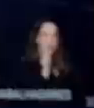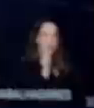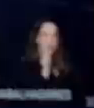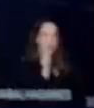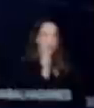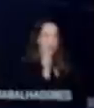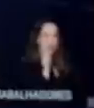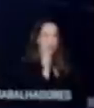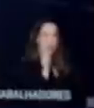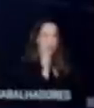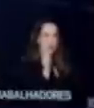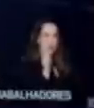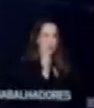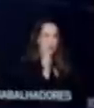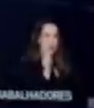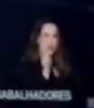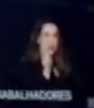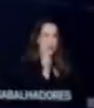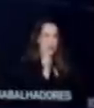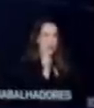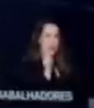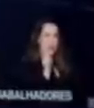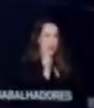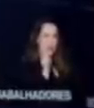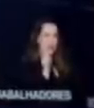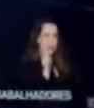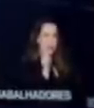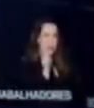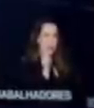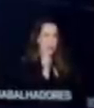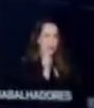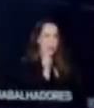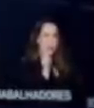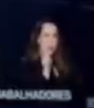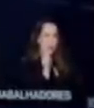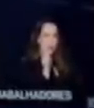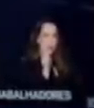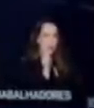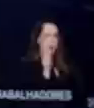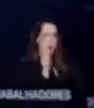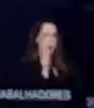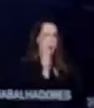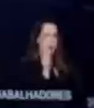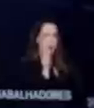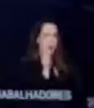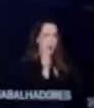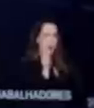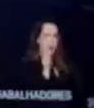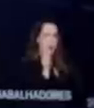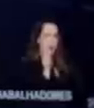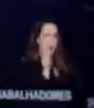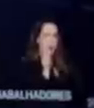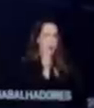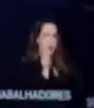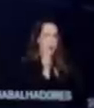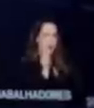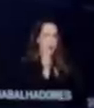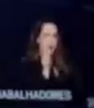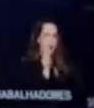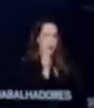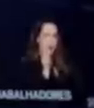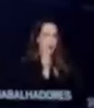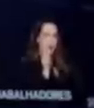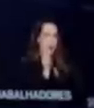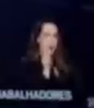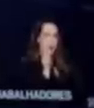uma lei que é algo, mas a lei já existia. Entendeu? É, não é, ninguém poderia ser discriminado. O